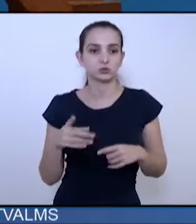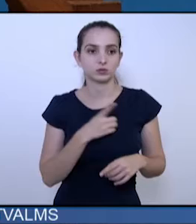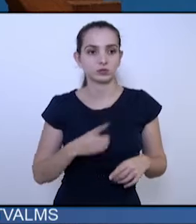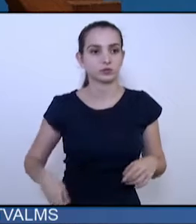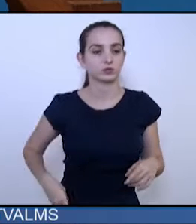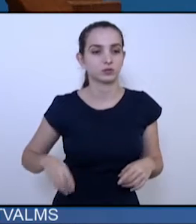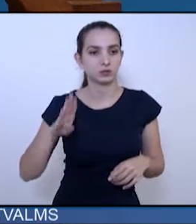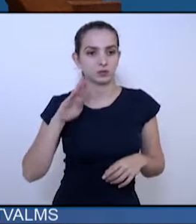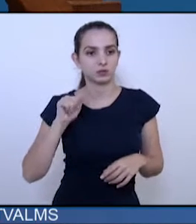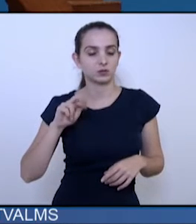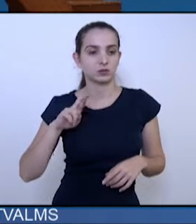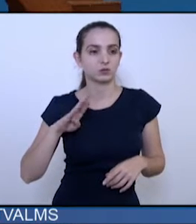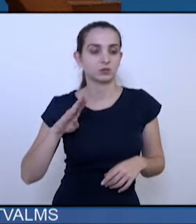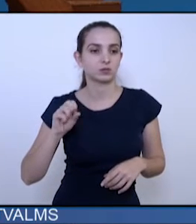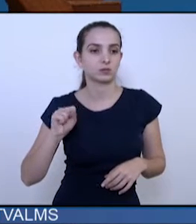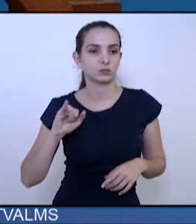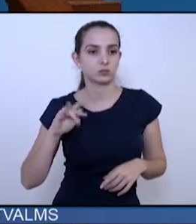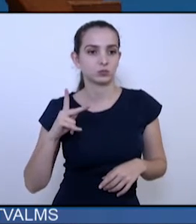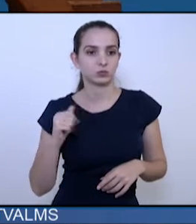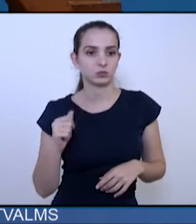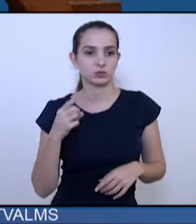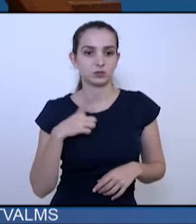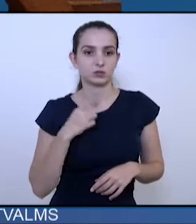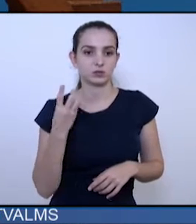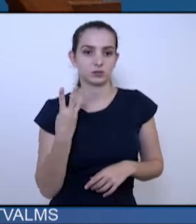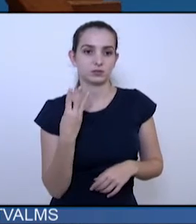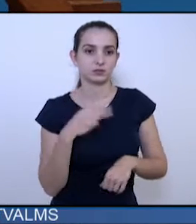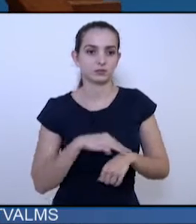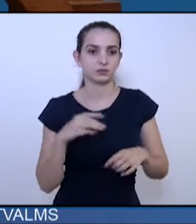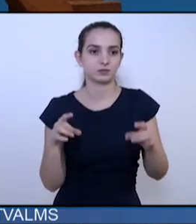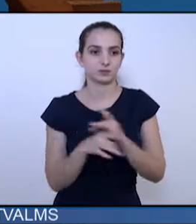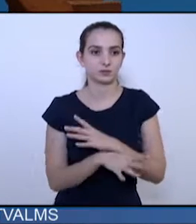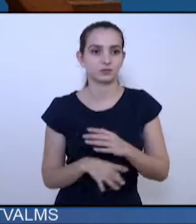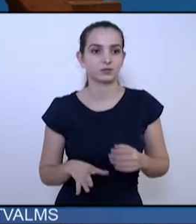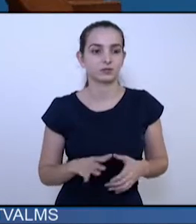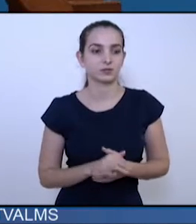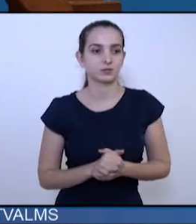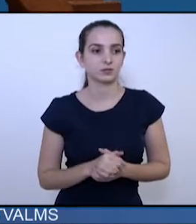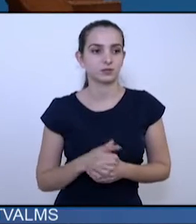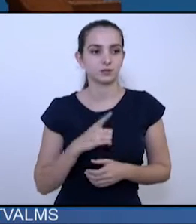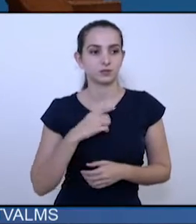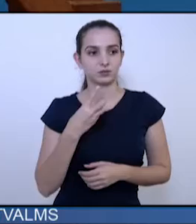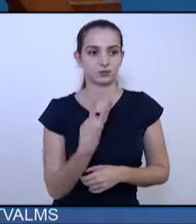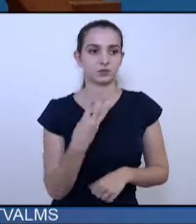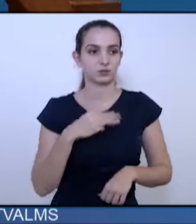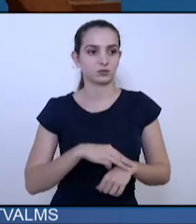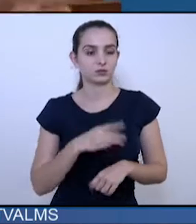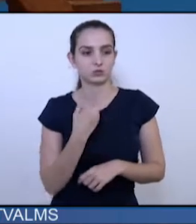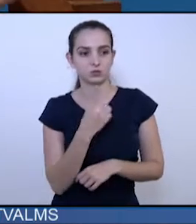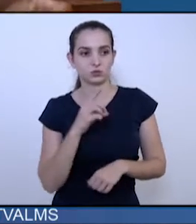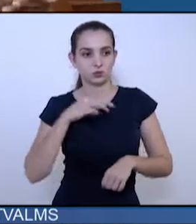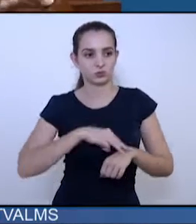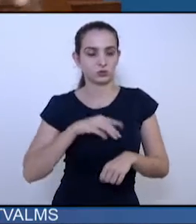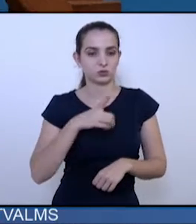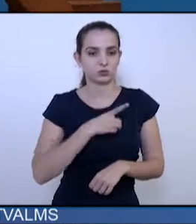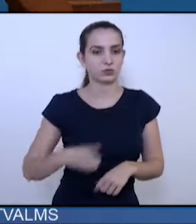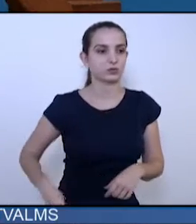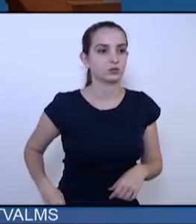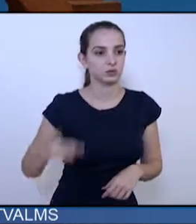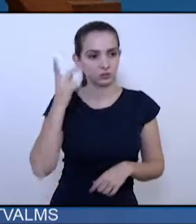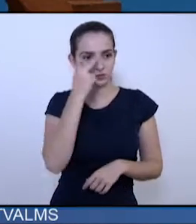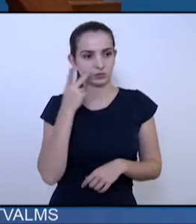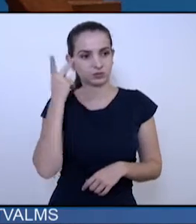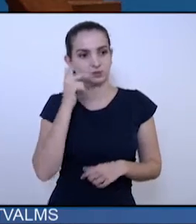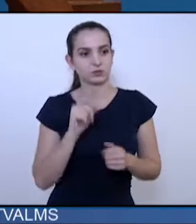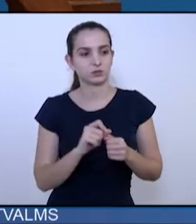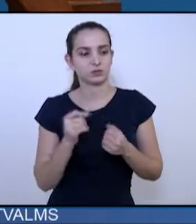Vossa Excelência tem 3 minutos para encerrar. Eu concedo dos meus 3 minutos, 1 minuto ao deputado Maurício Picarelli e